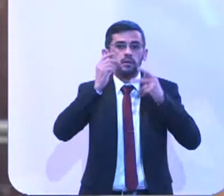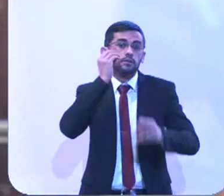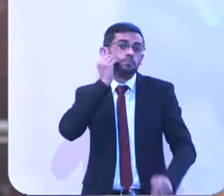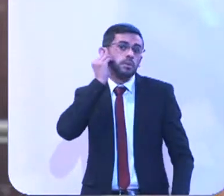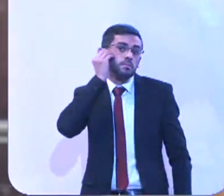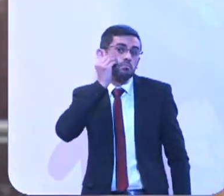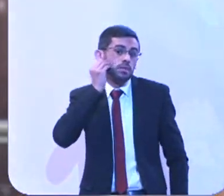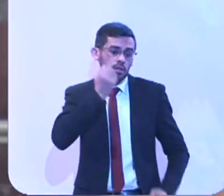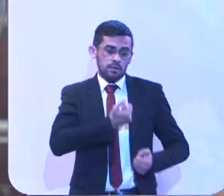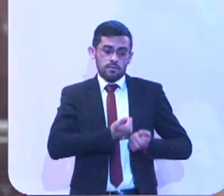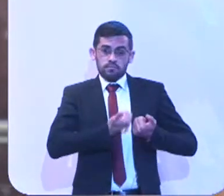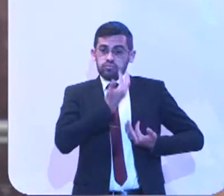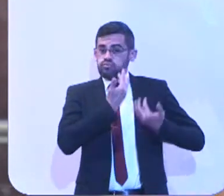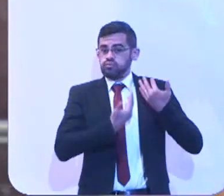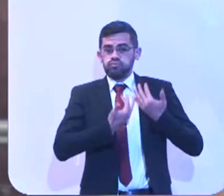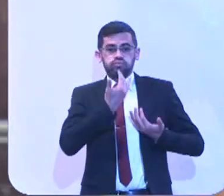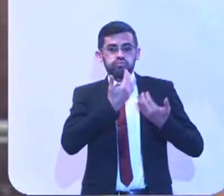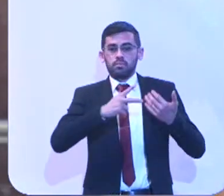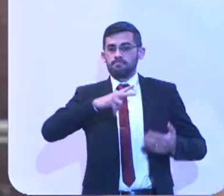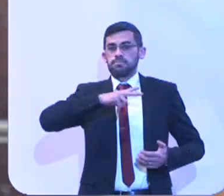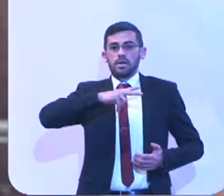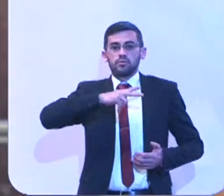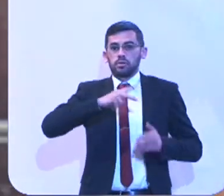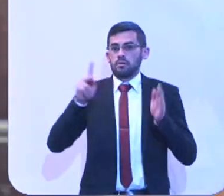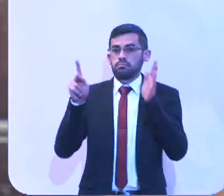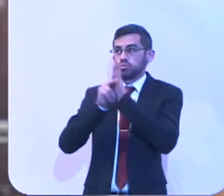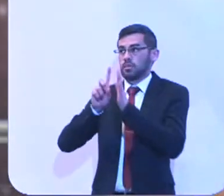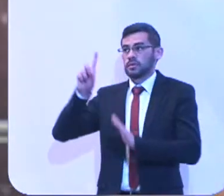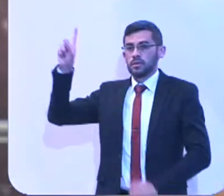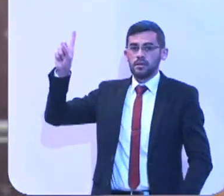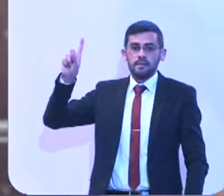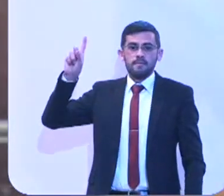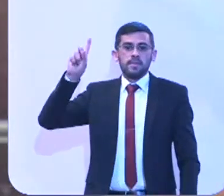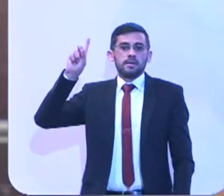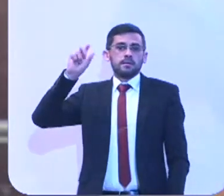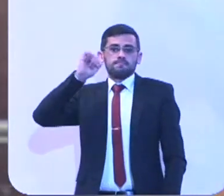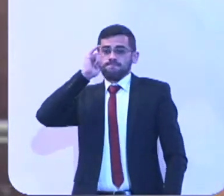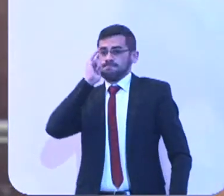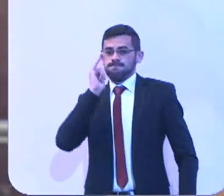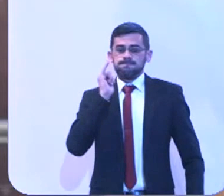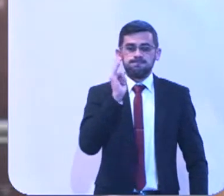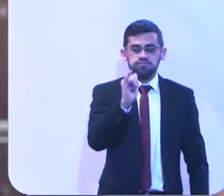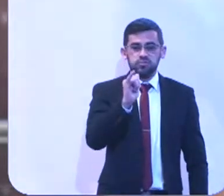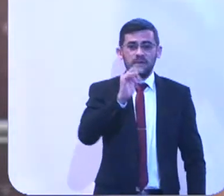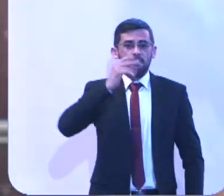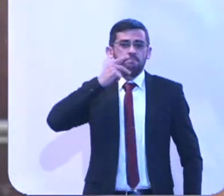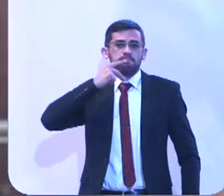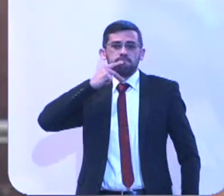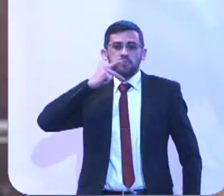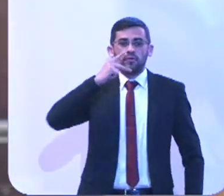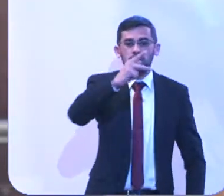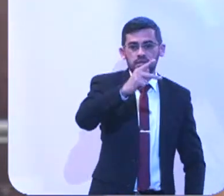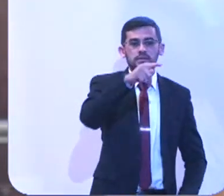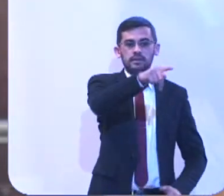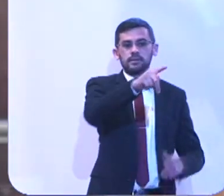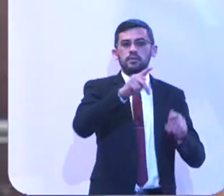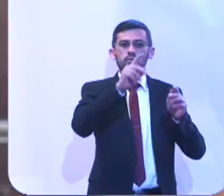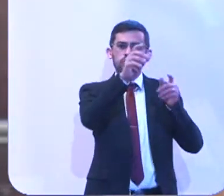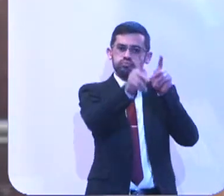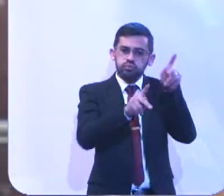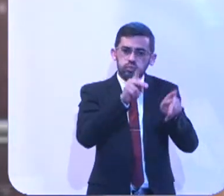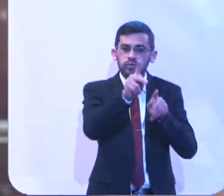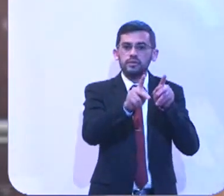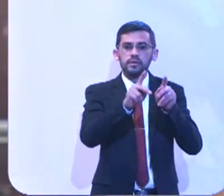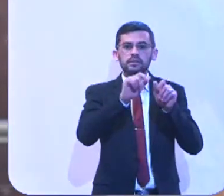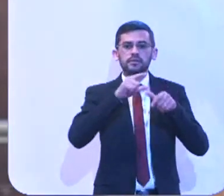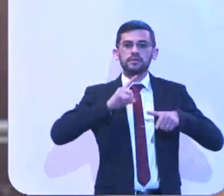um avivamento pessoal. E ele profetiza o avivamento que viria sobre a casa de Israel. Ele